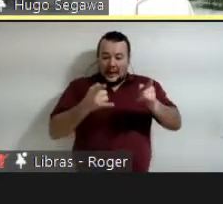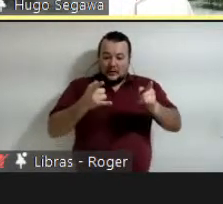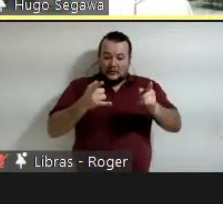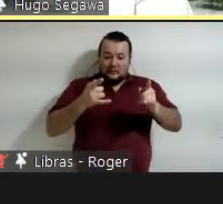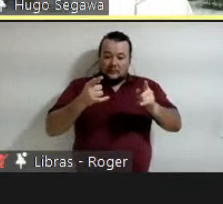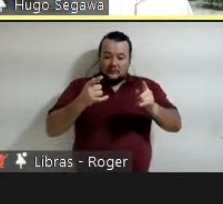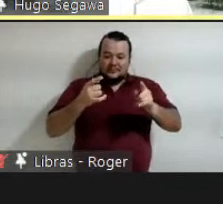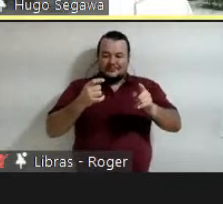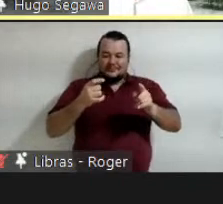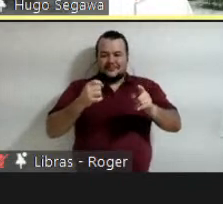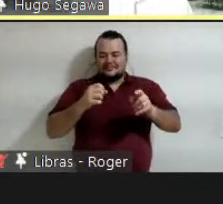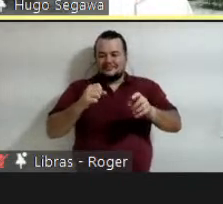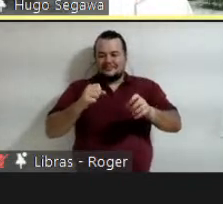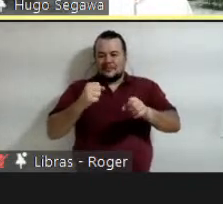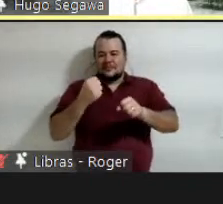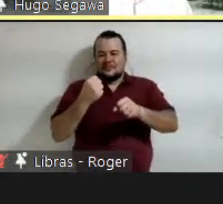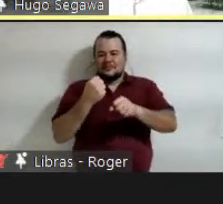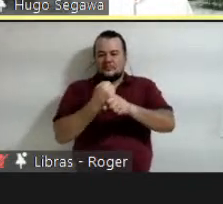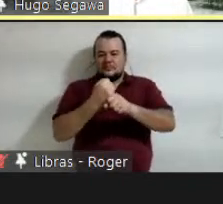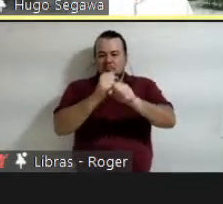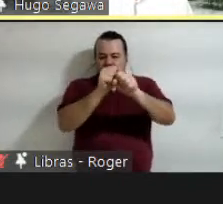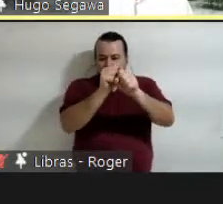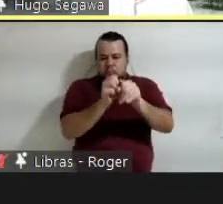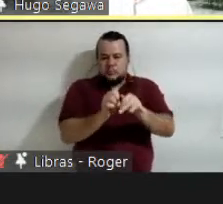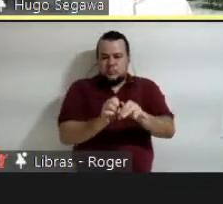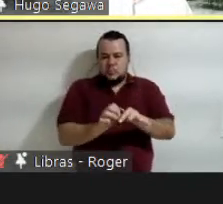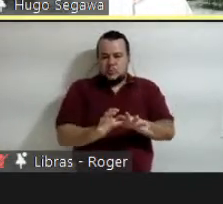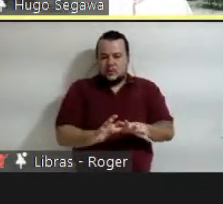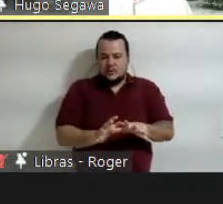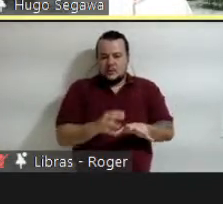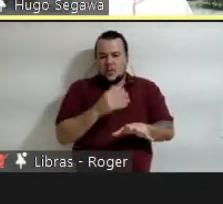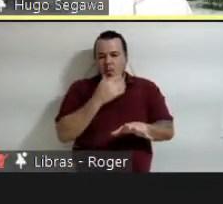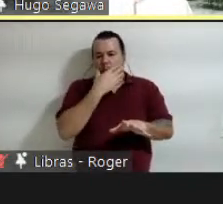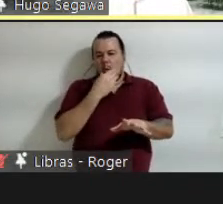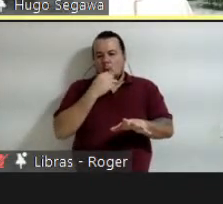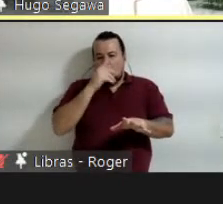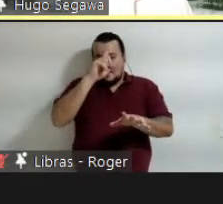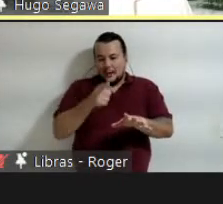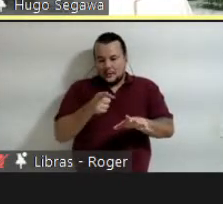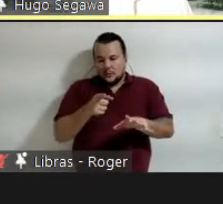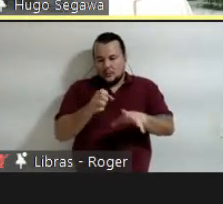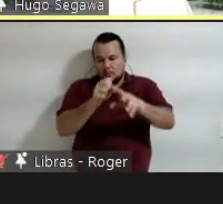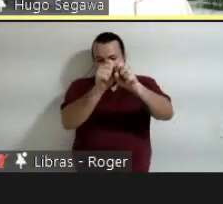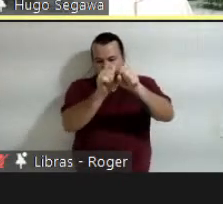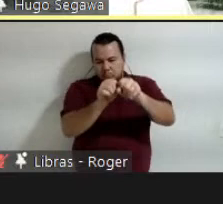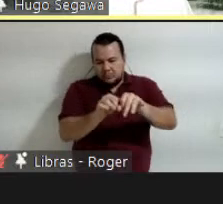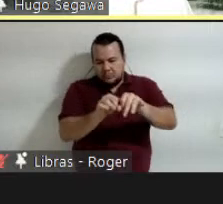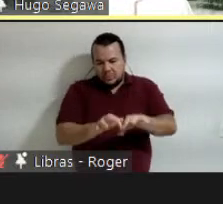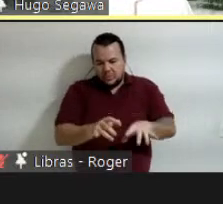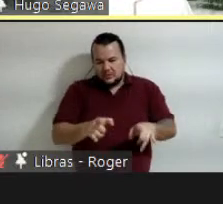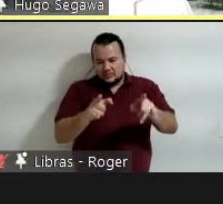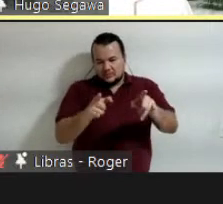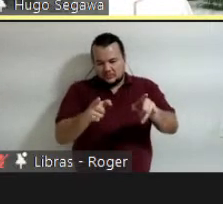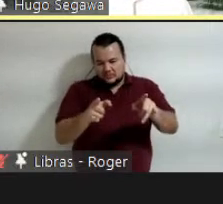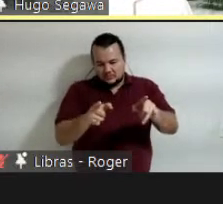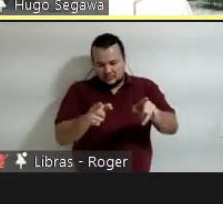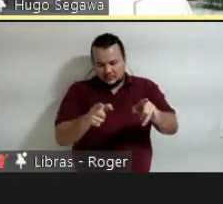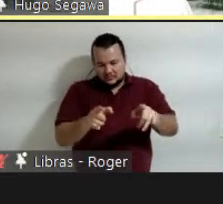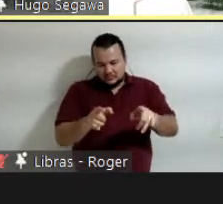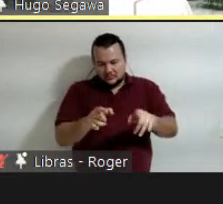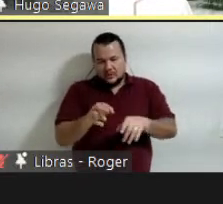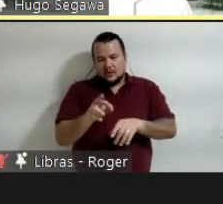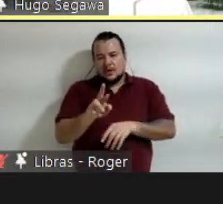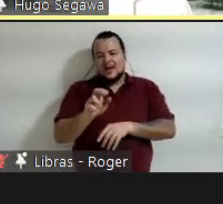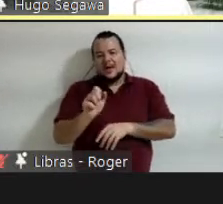as eleições no Equador, né? Quem mandou demolir esse prédio foi o Rafael Correa. E tudo indica, depois eu não acompanhei